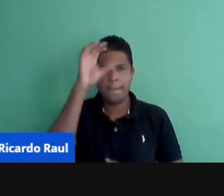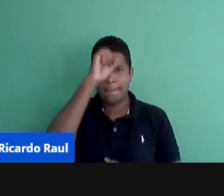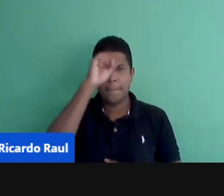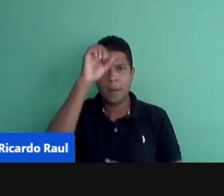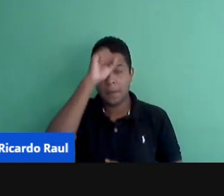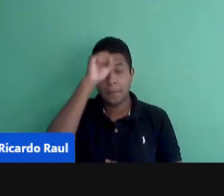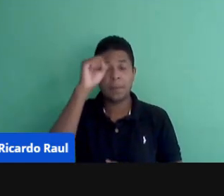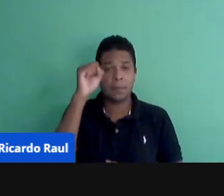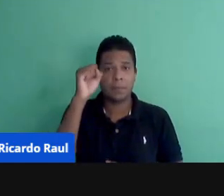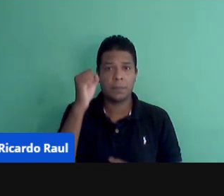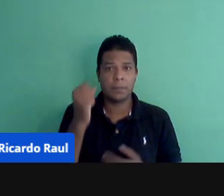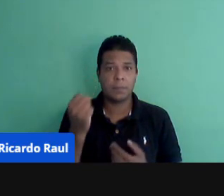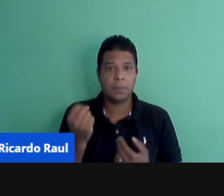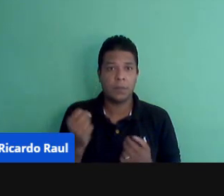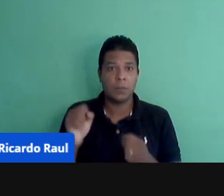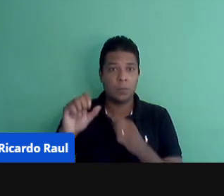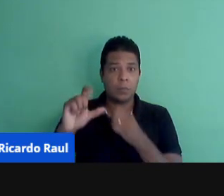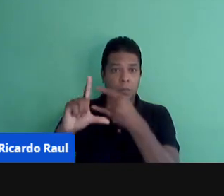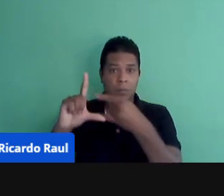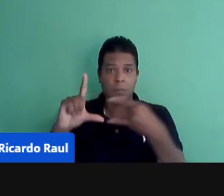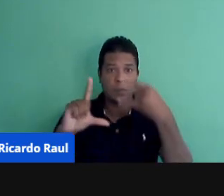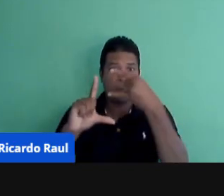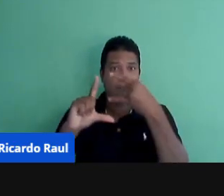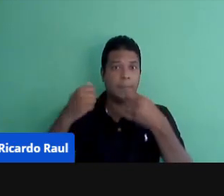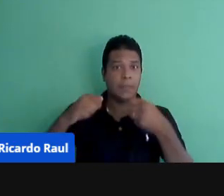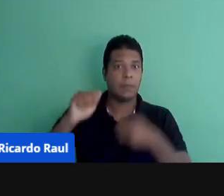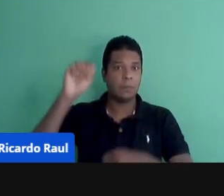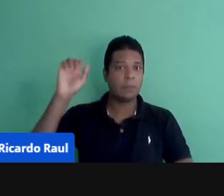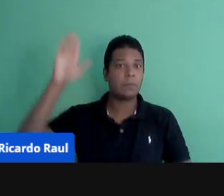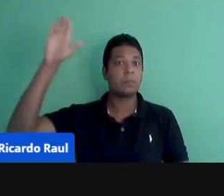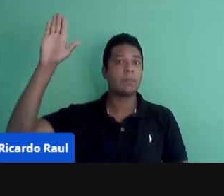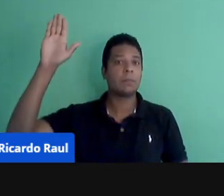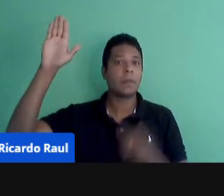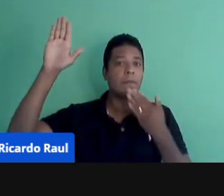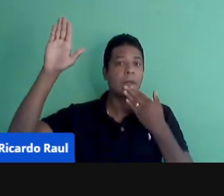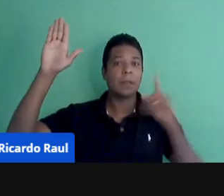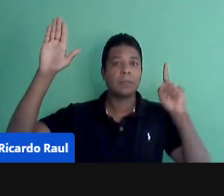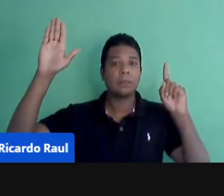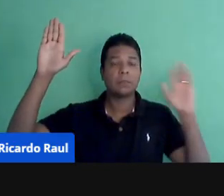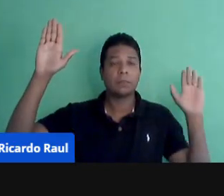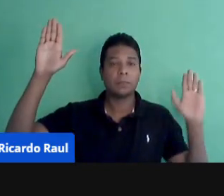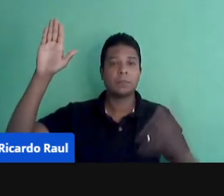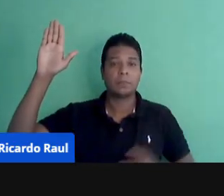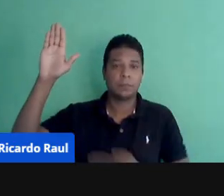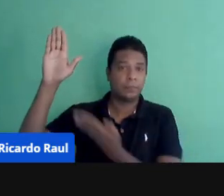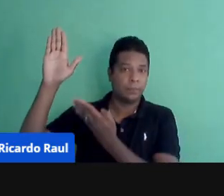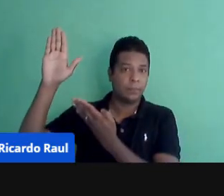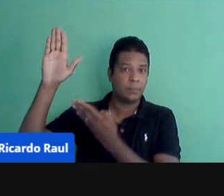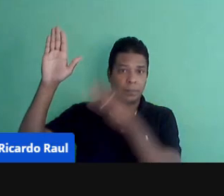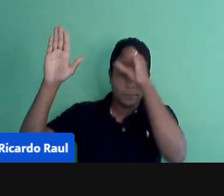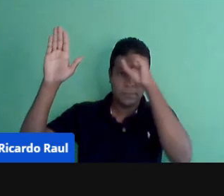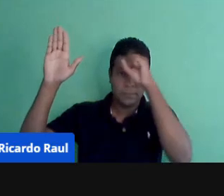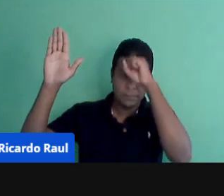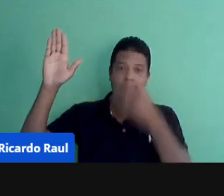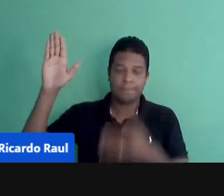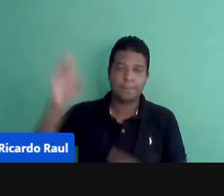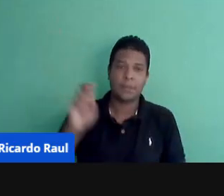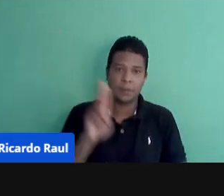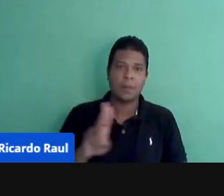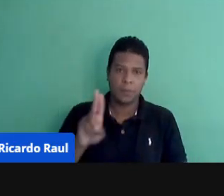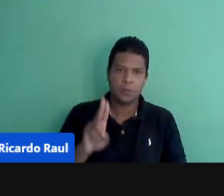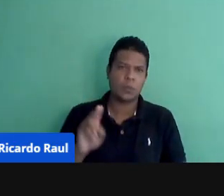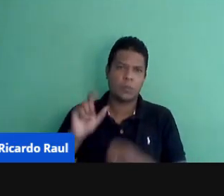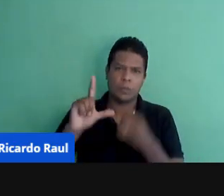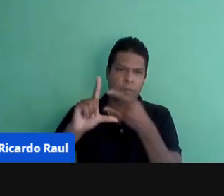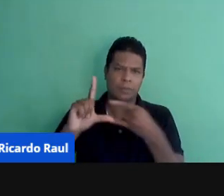que mesmo estando no Google Meet, eles têm que levantar a mão para falar, por exemplo, né? Então, e nós temos esse recurso no Google Meet, é